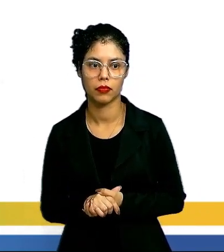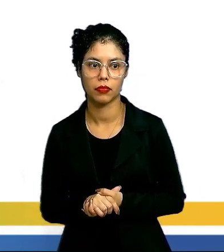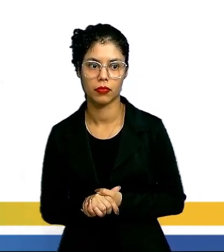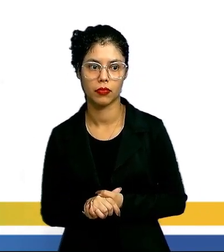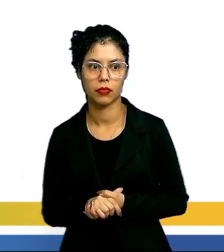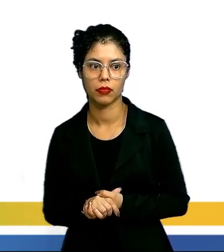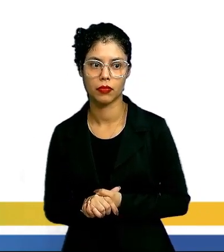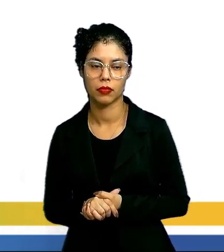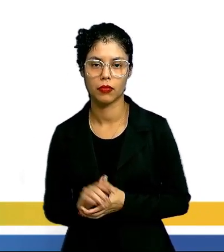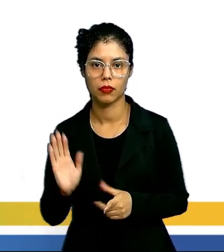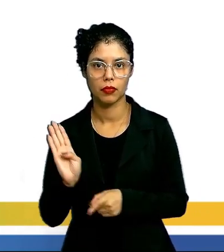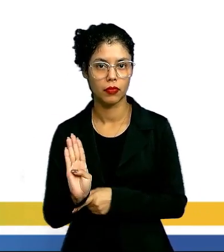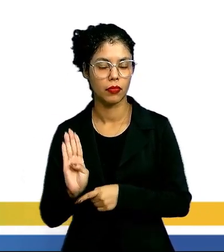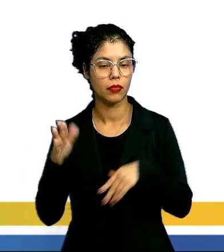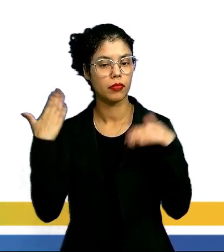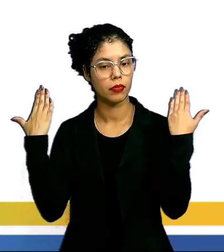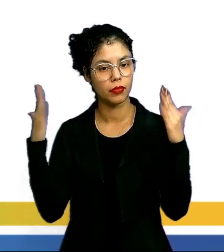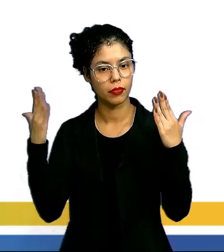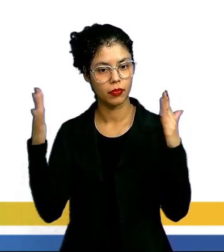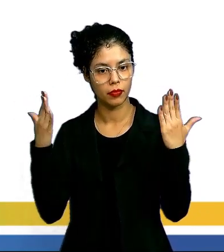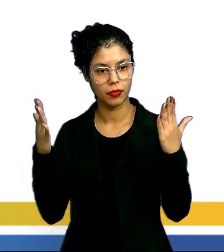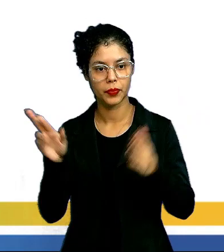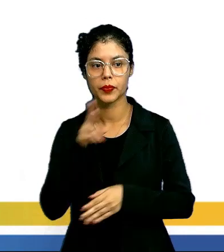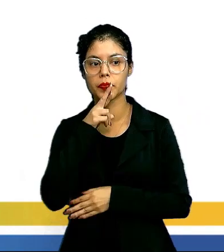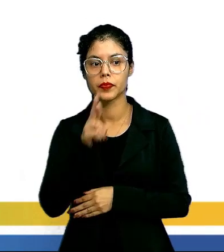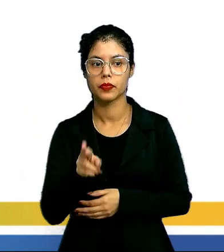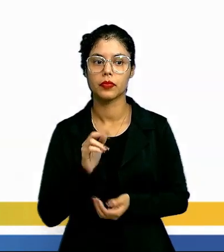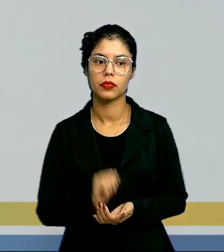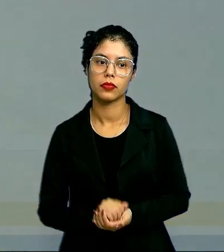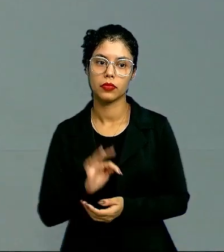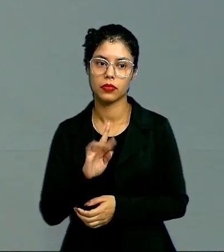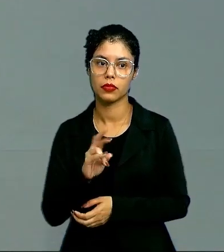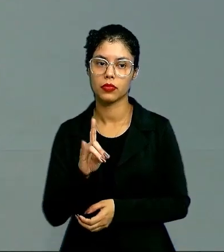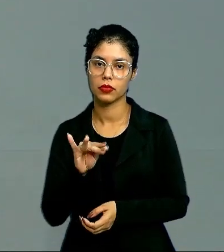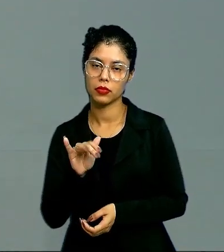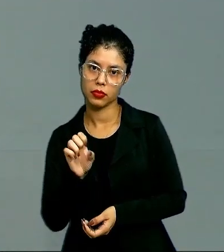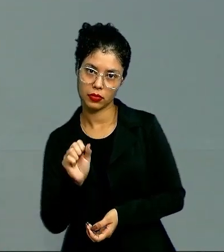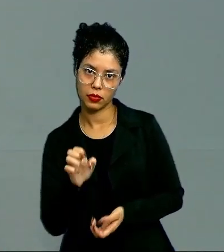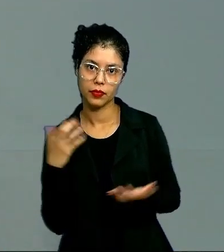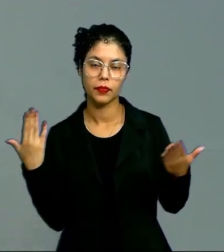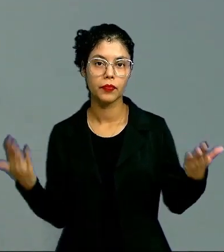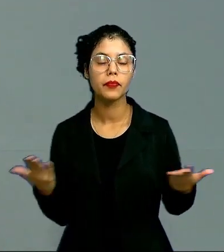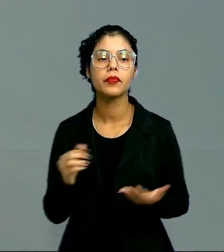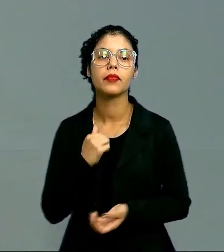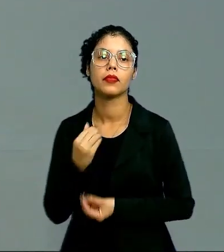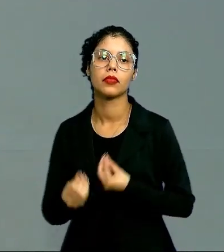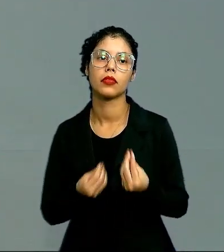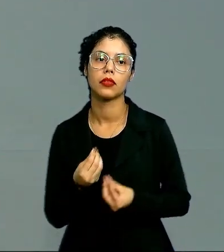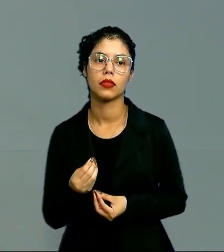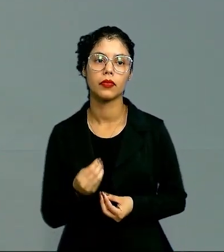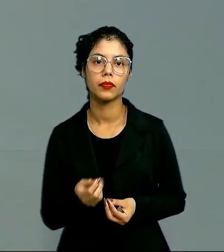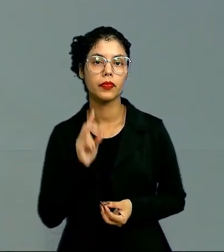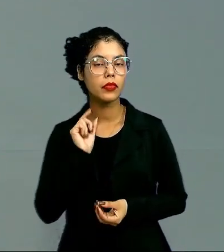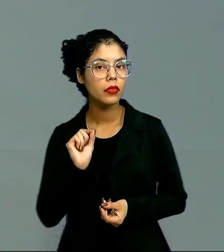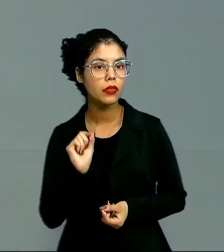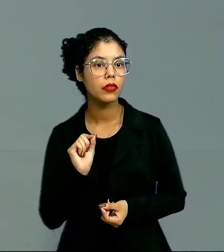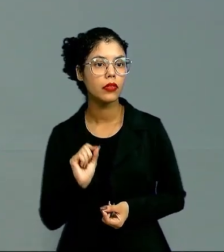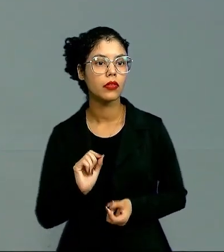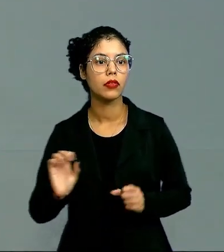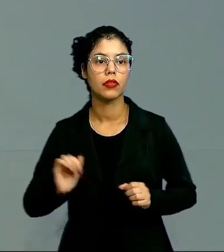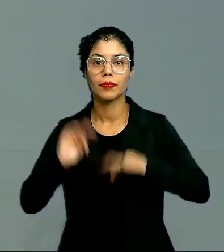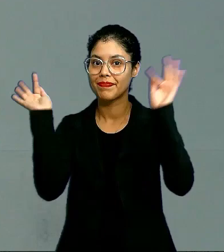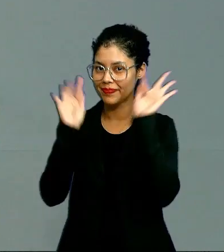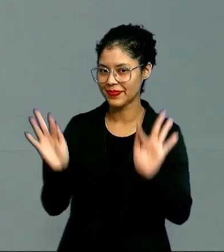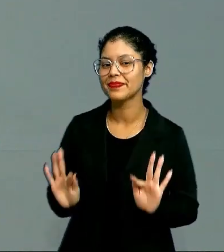1. Parabéns para quem respondeu, é um contentamento descontente. Contentamento vem de contente,